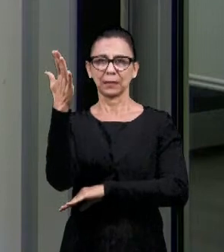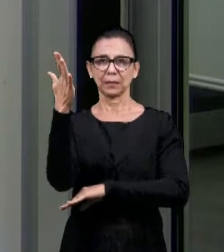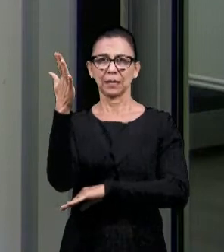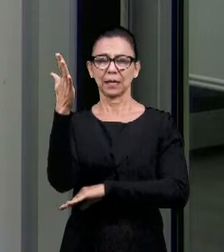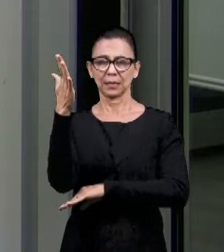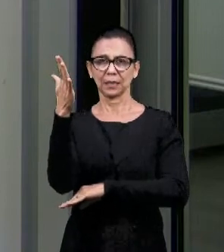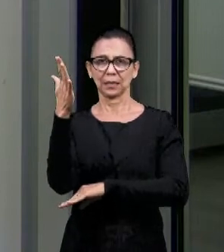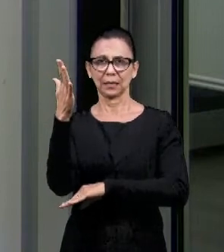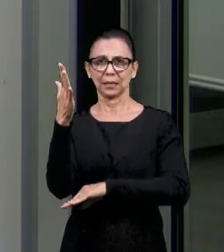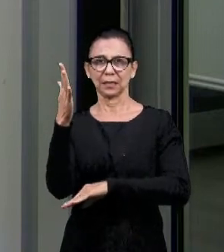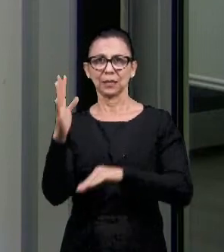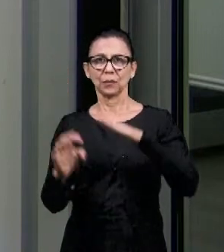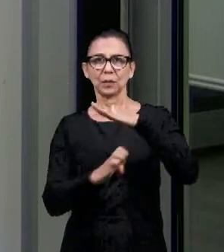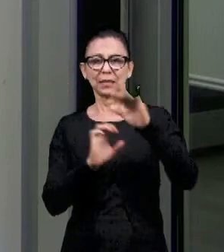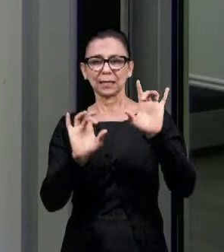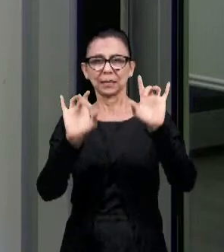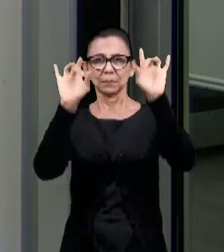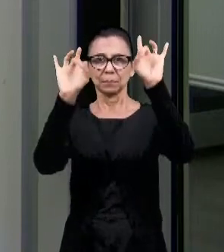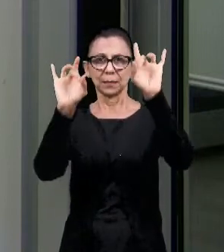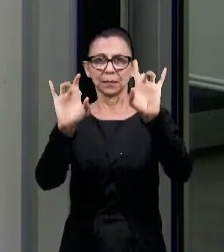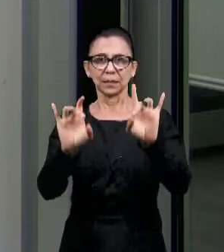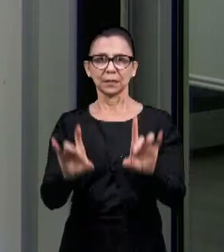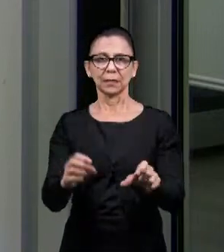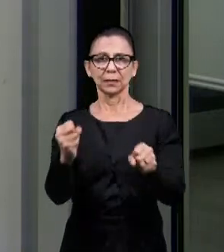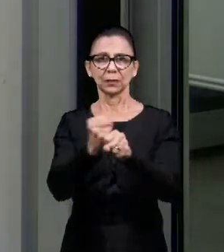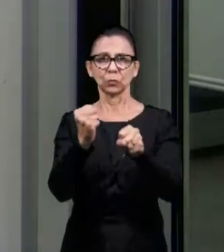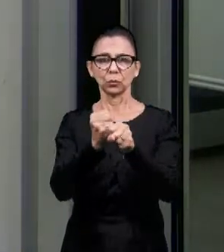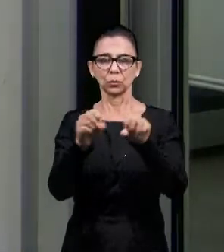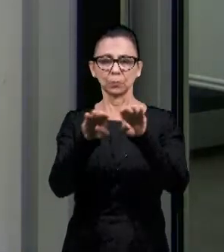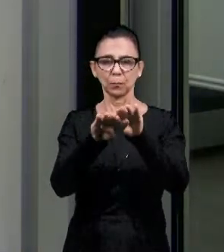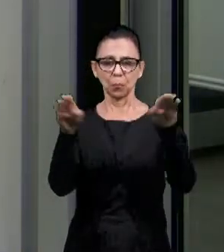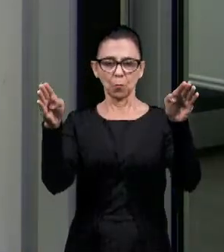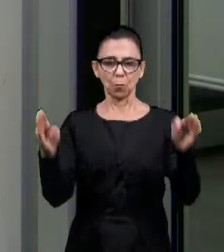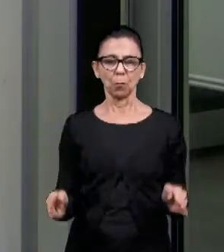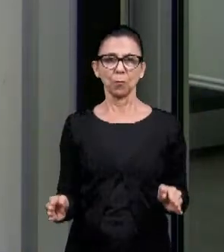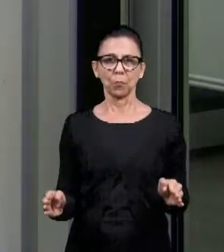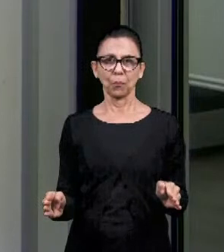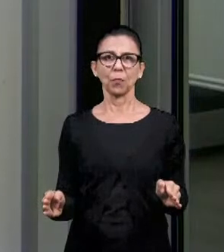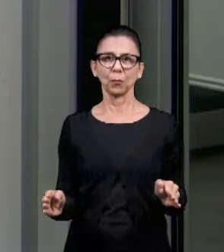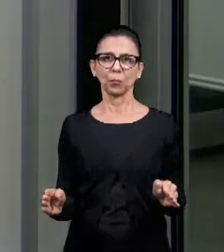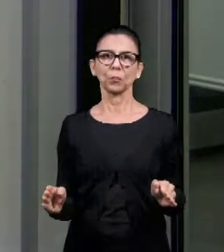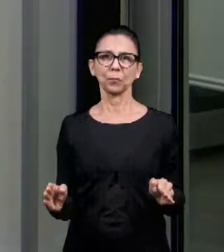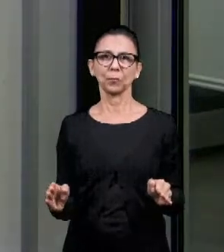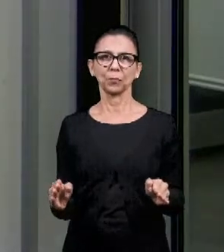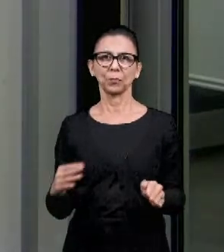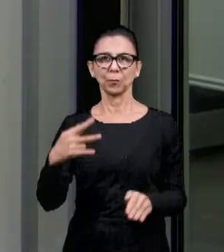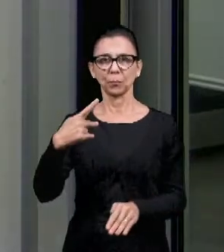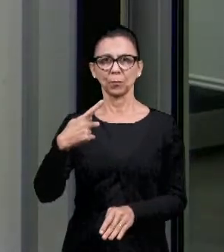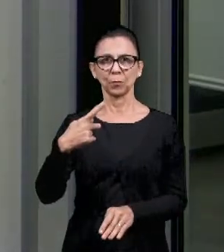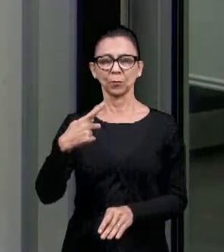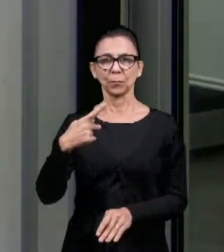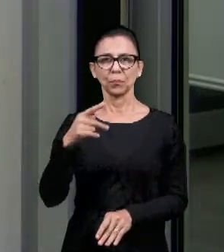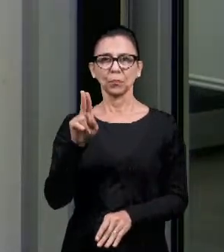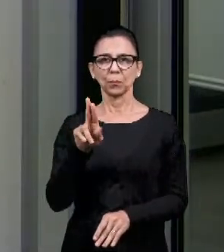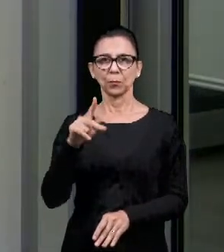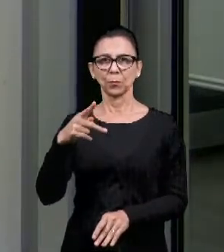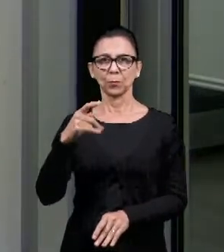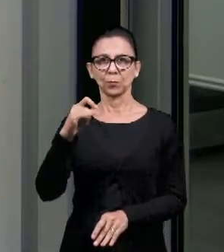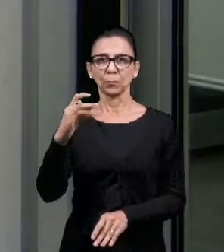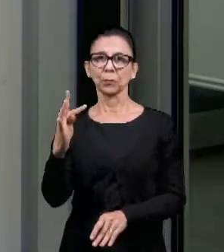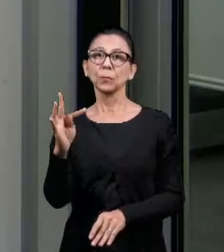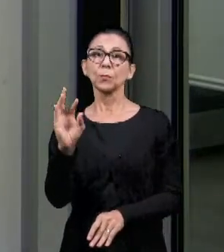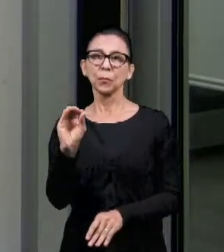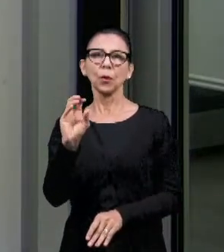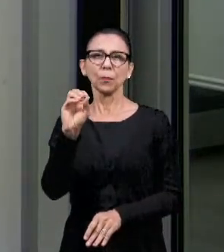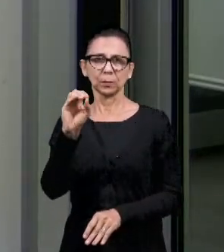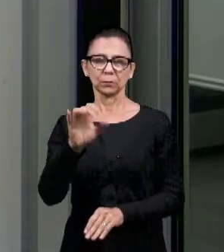especializada em construir púlpitos. E um homem no sonho, que eu não conhecia, me chamava pelo meu